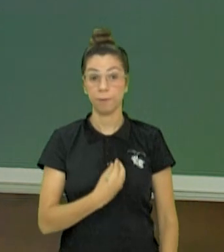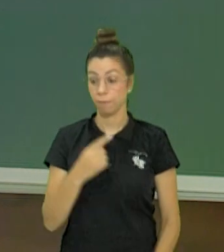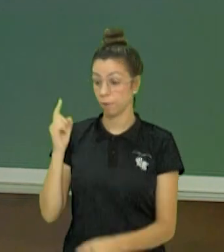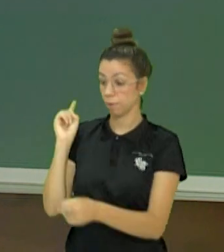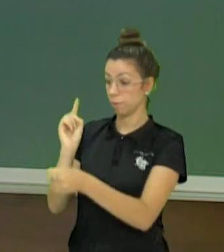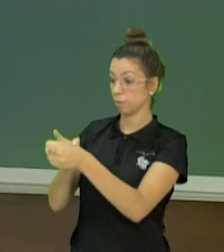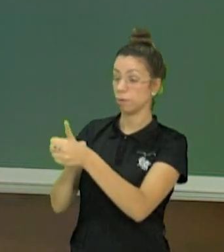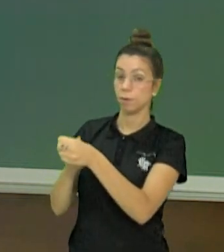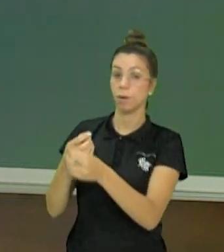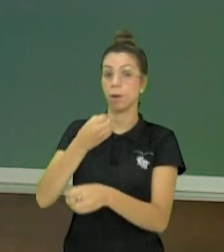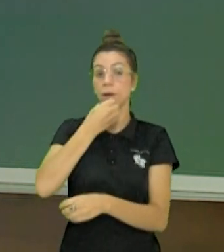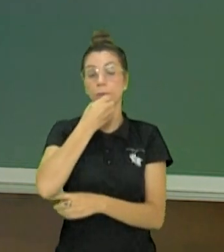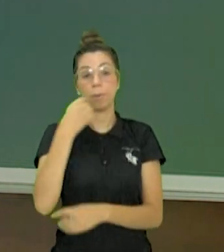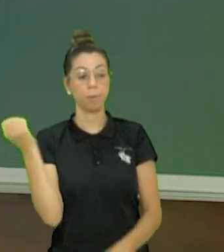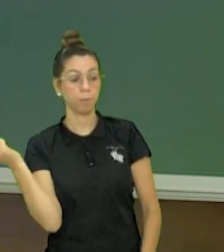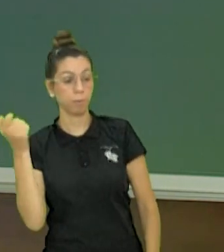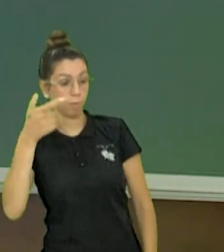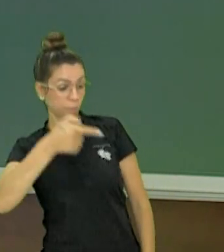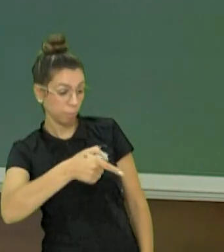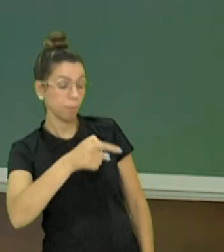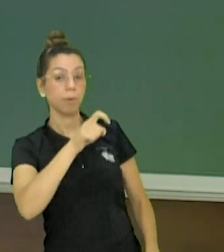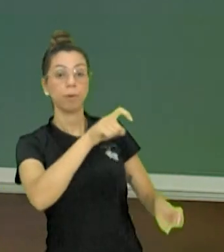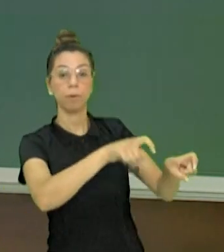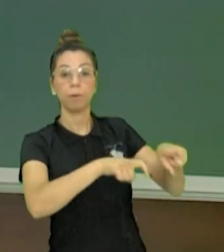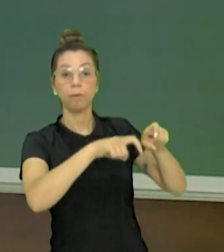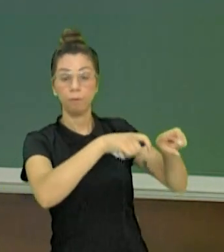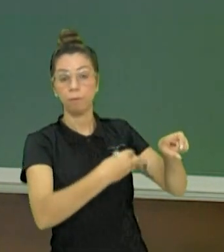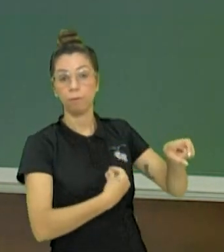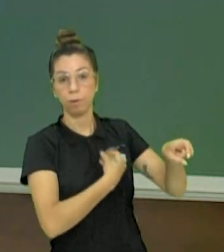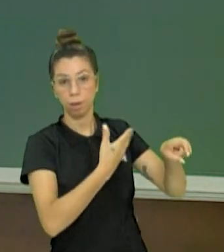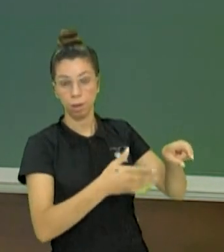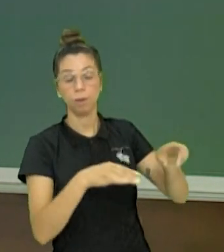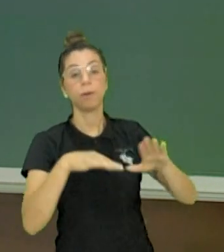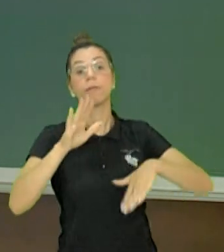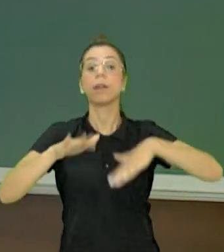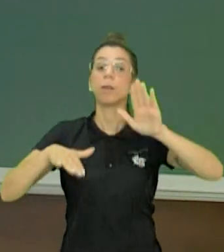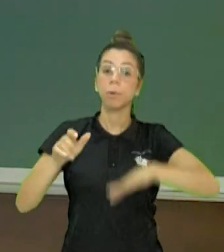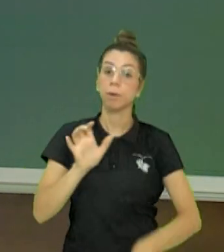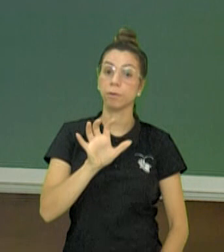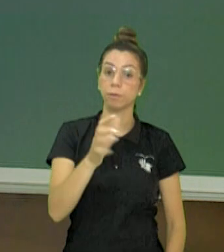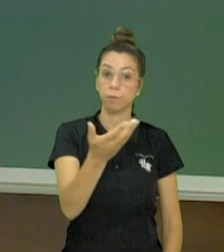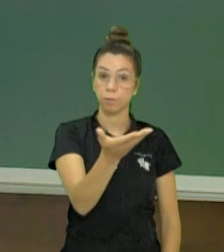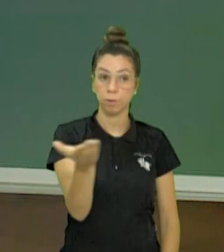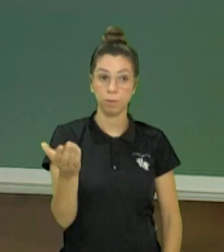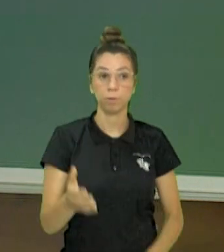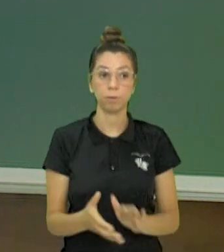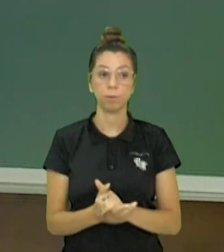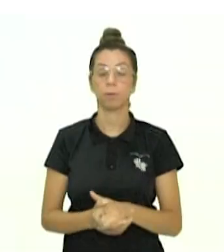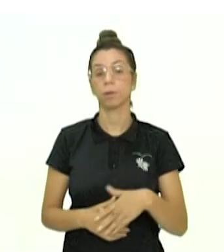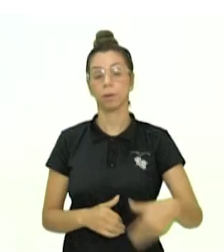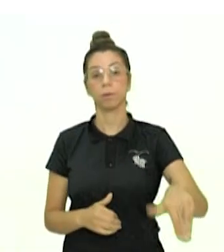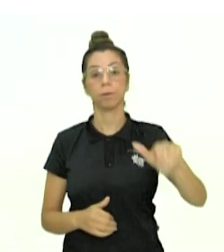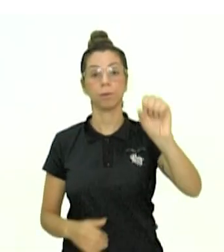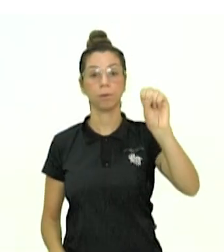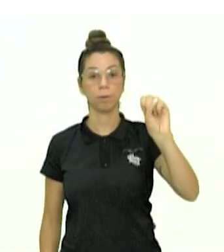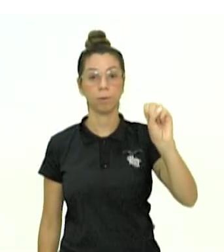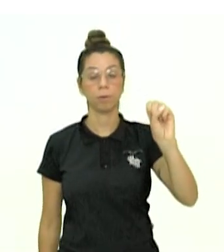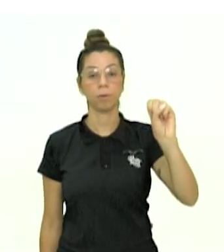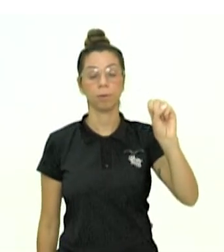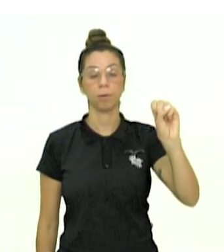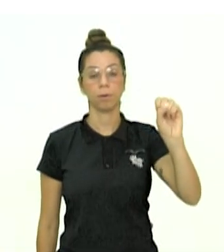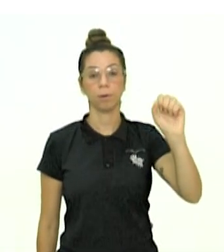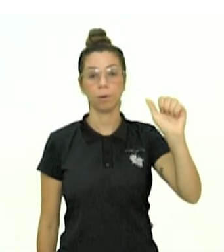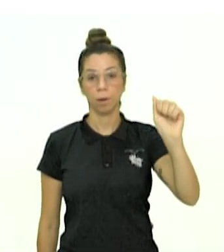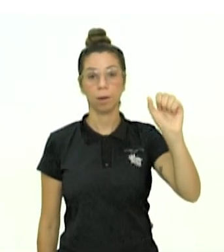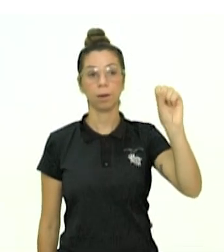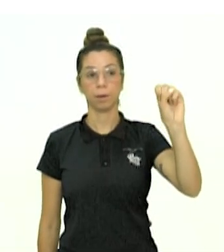tão bom quanto morar no campo. Isso depende de você. Então você põe o as mais o adjetivo e o outro as,